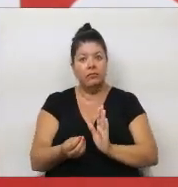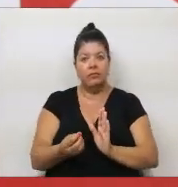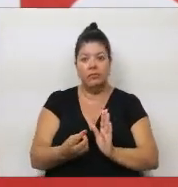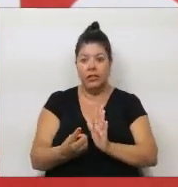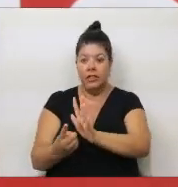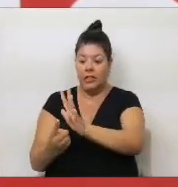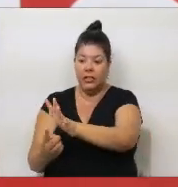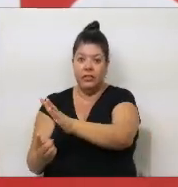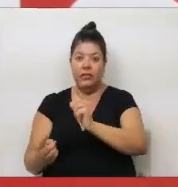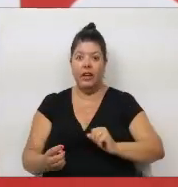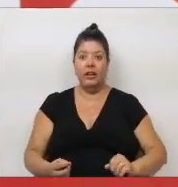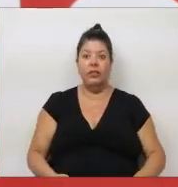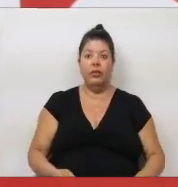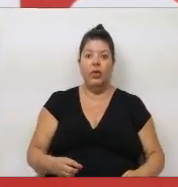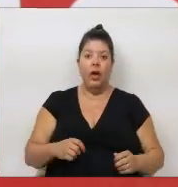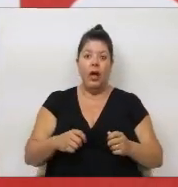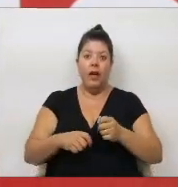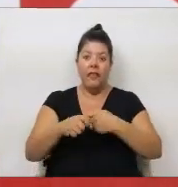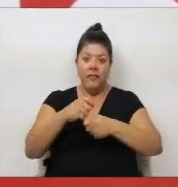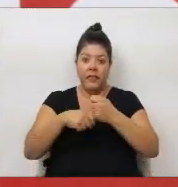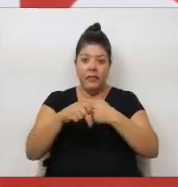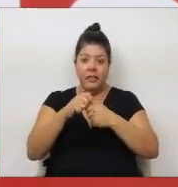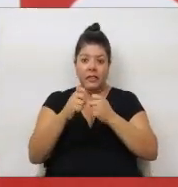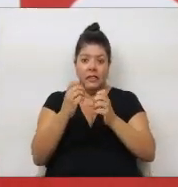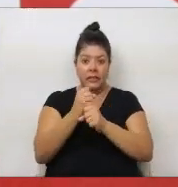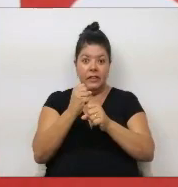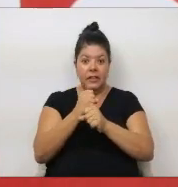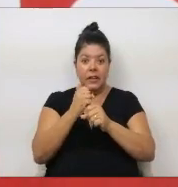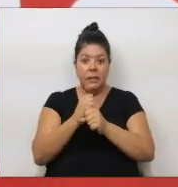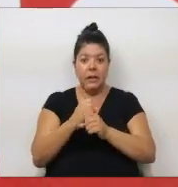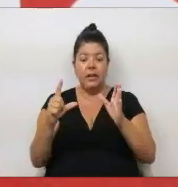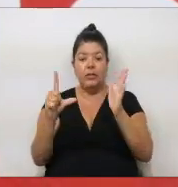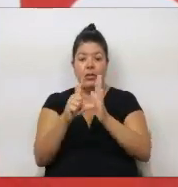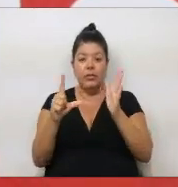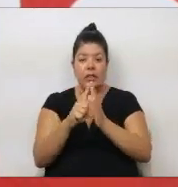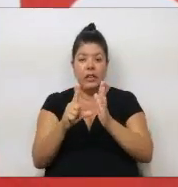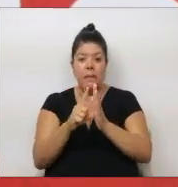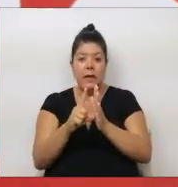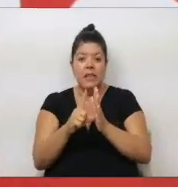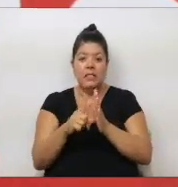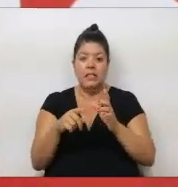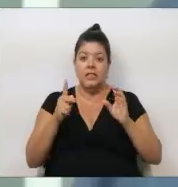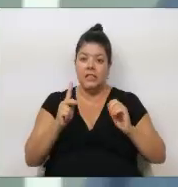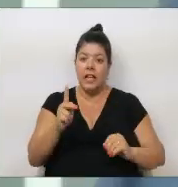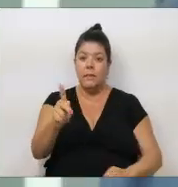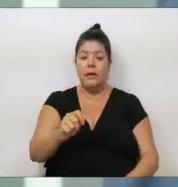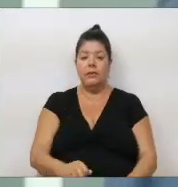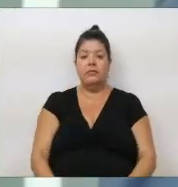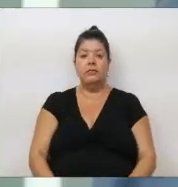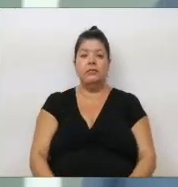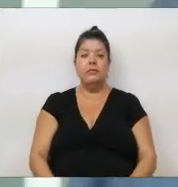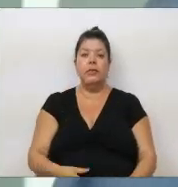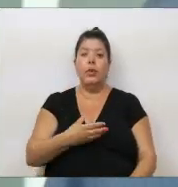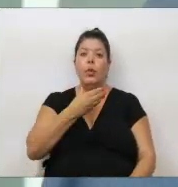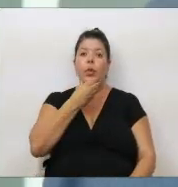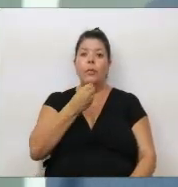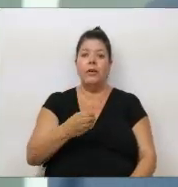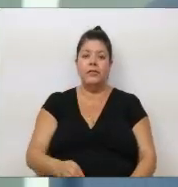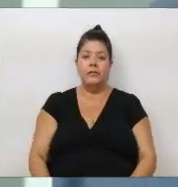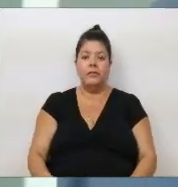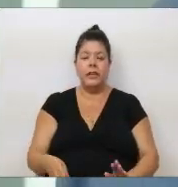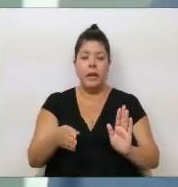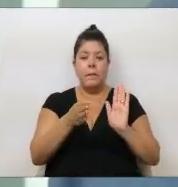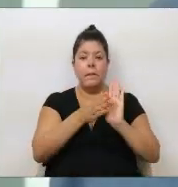financeiramente onde for possível, logisticamente onde não for possível financeiramente, certo? Tem propostas para